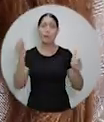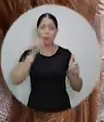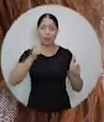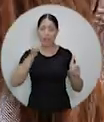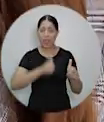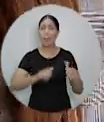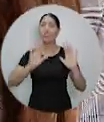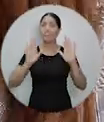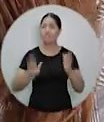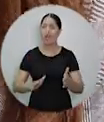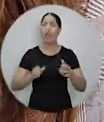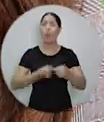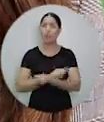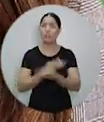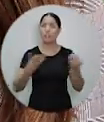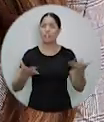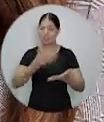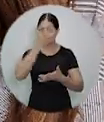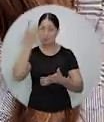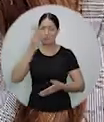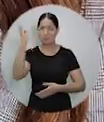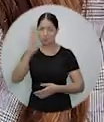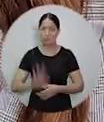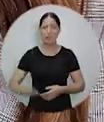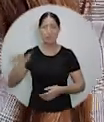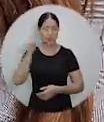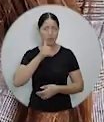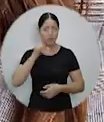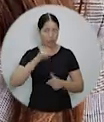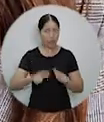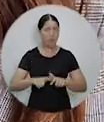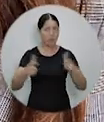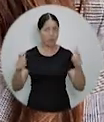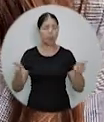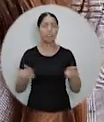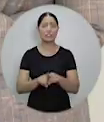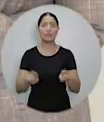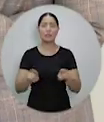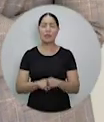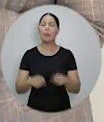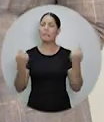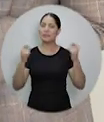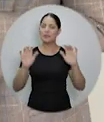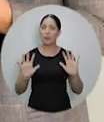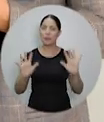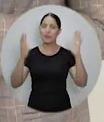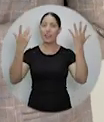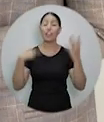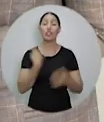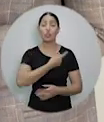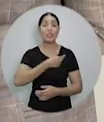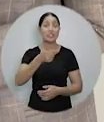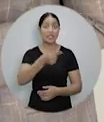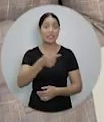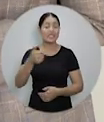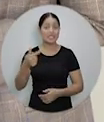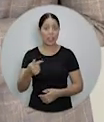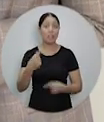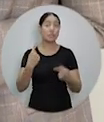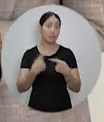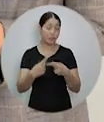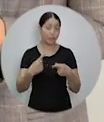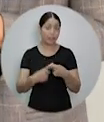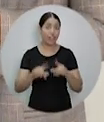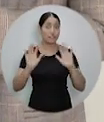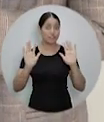somos mais que a maioria dos habitantes, mas a gente tem que comemorar também o fato de sermos 77, né,